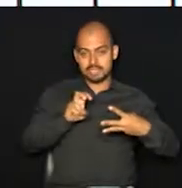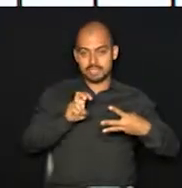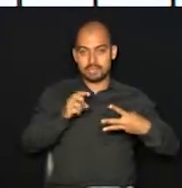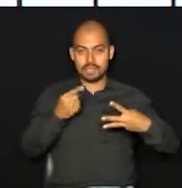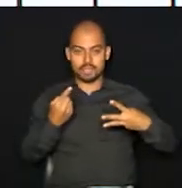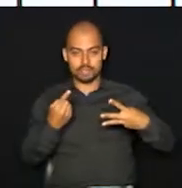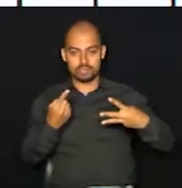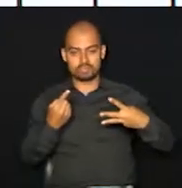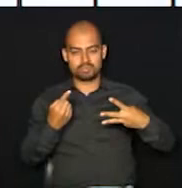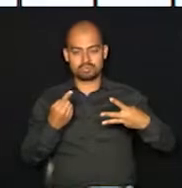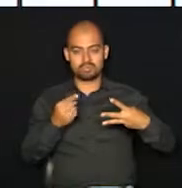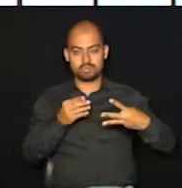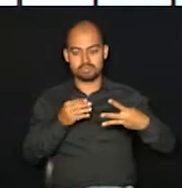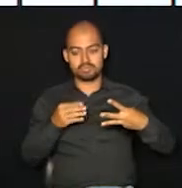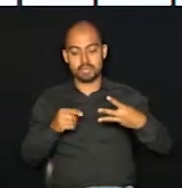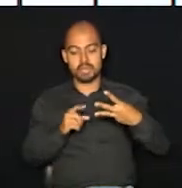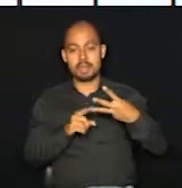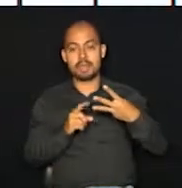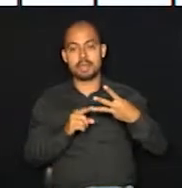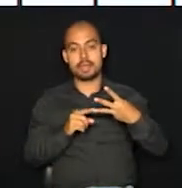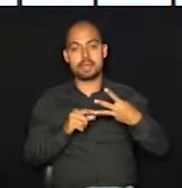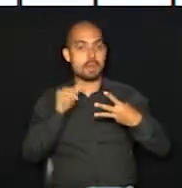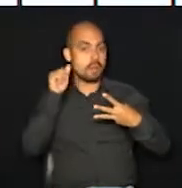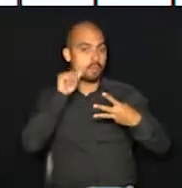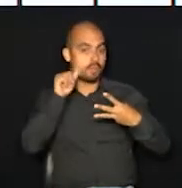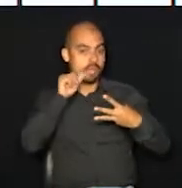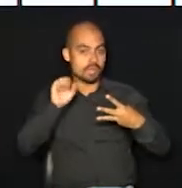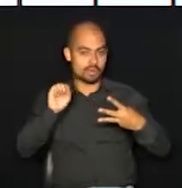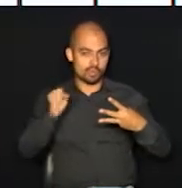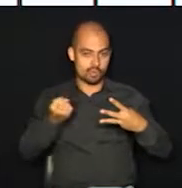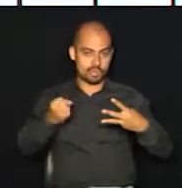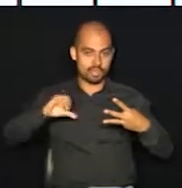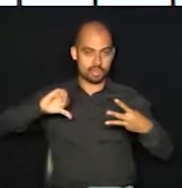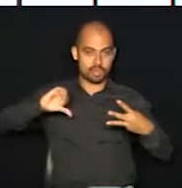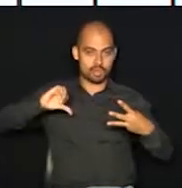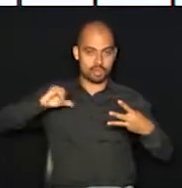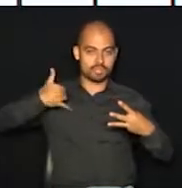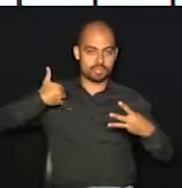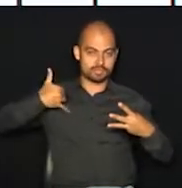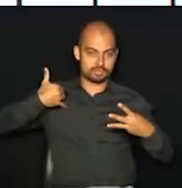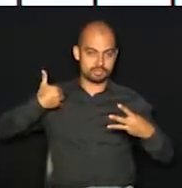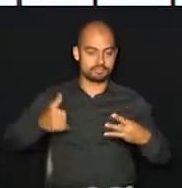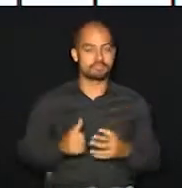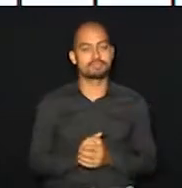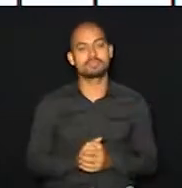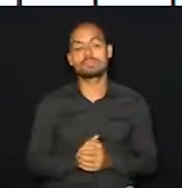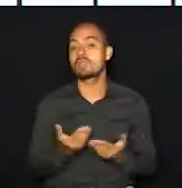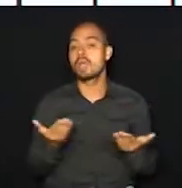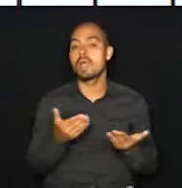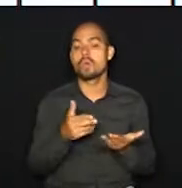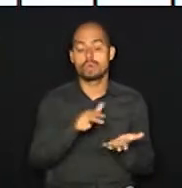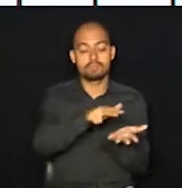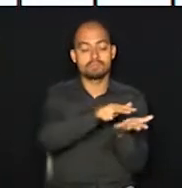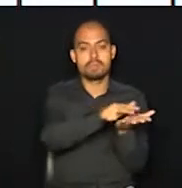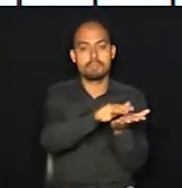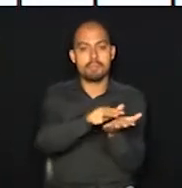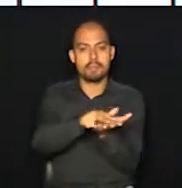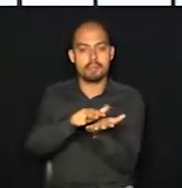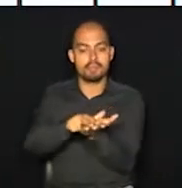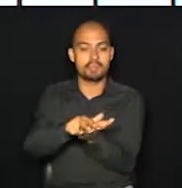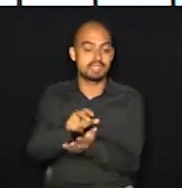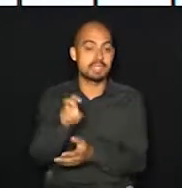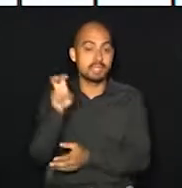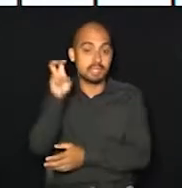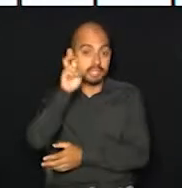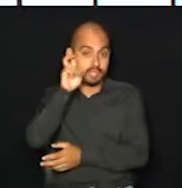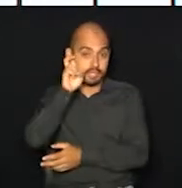anos e uma mulher de 89 anos. E a gente está falando aqui dos leitos. Nesta quinta-feira, o governo